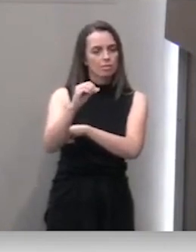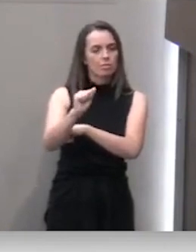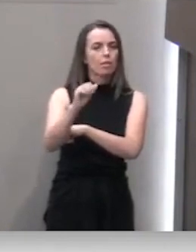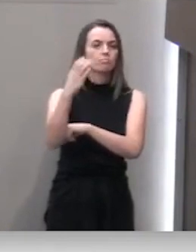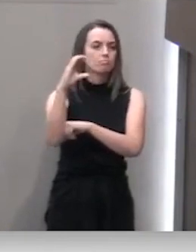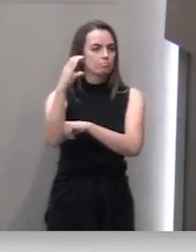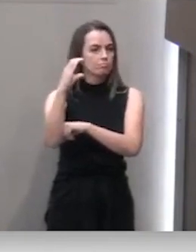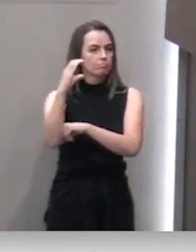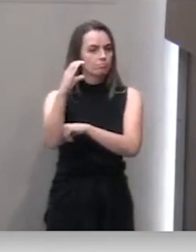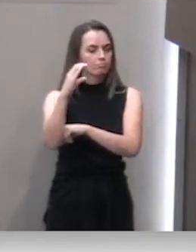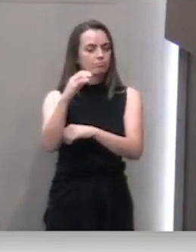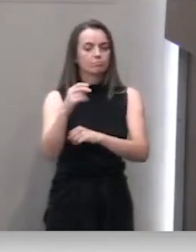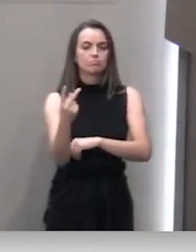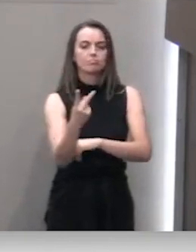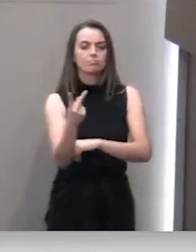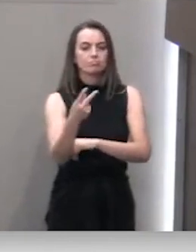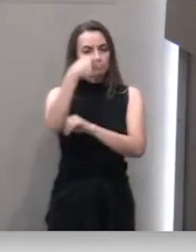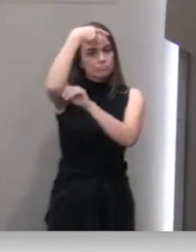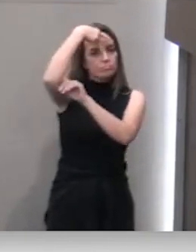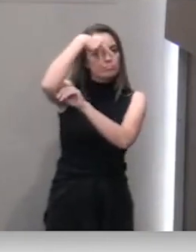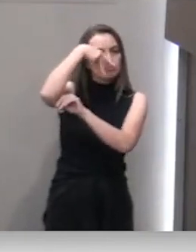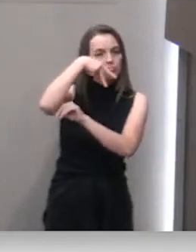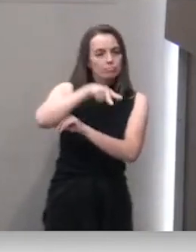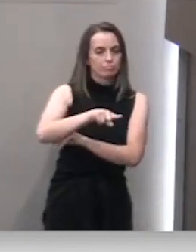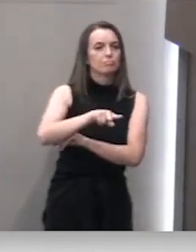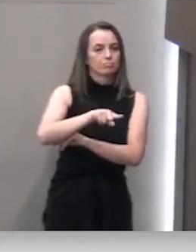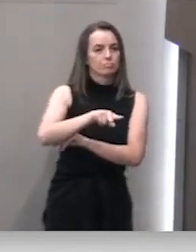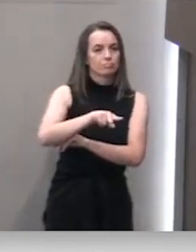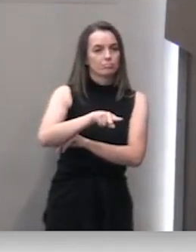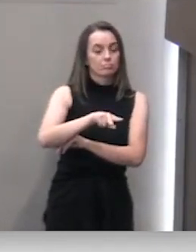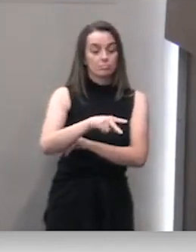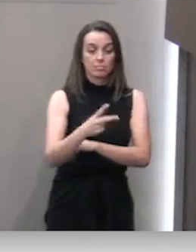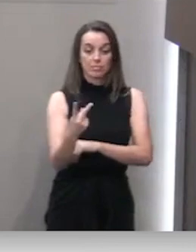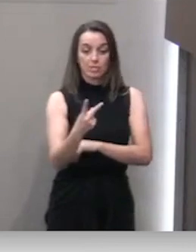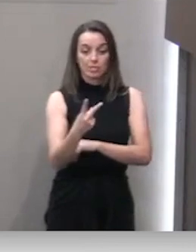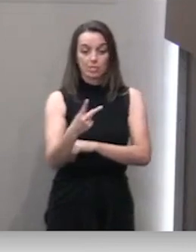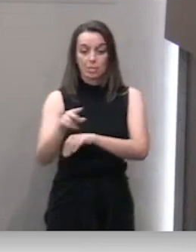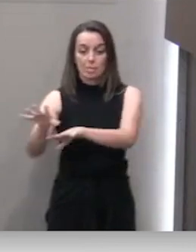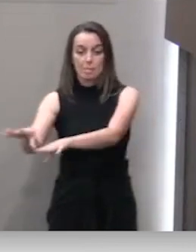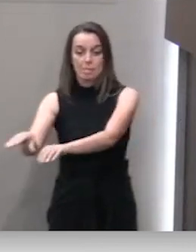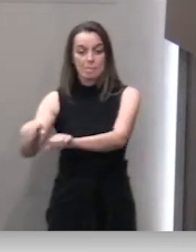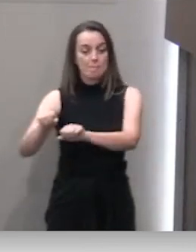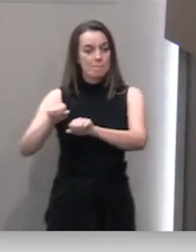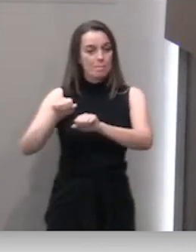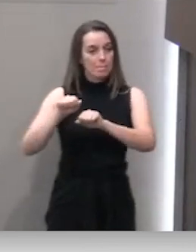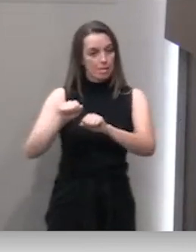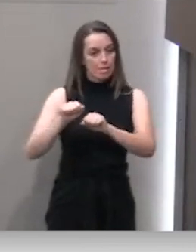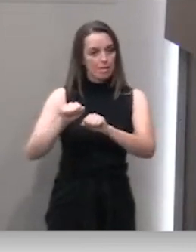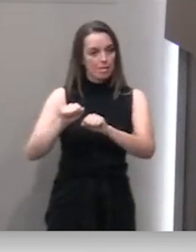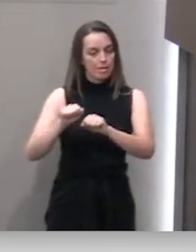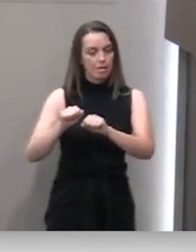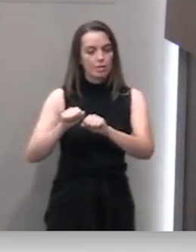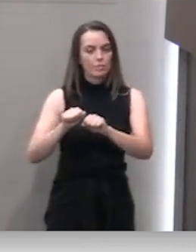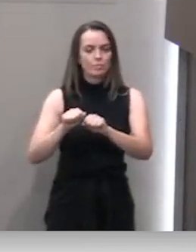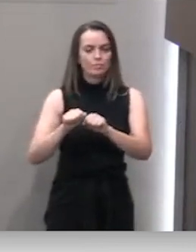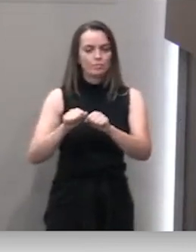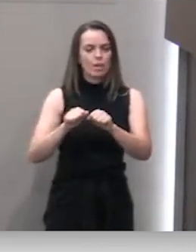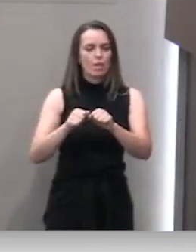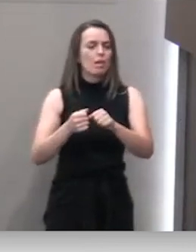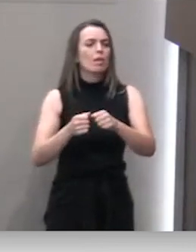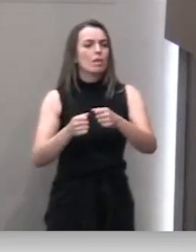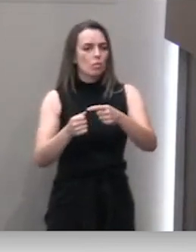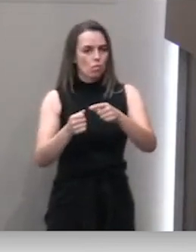Bruce. E eles foram submeter essas crianças a uma operação de fimose,